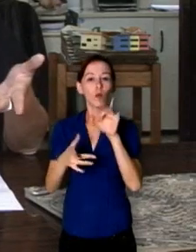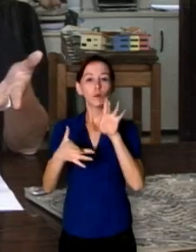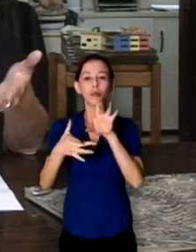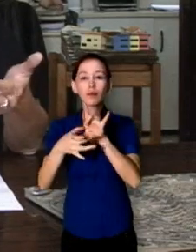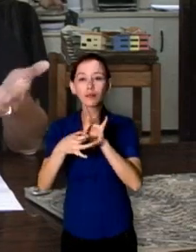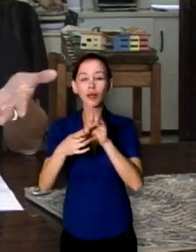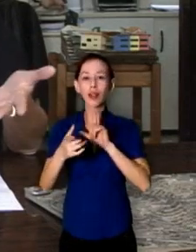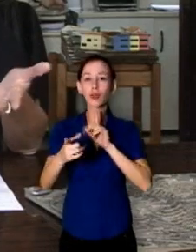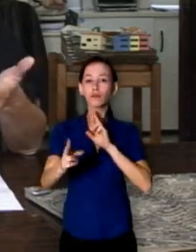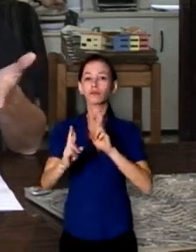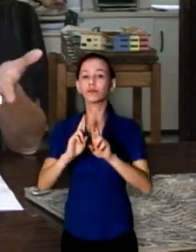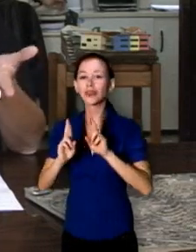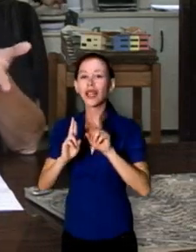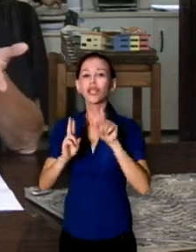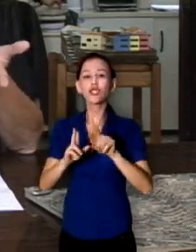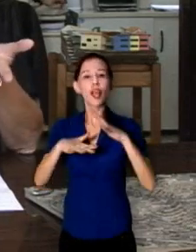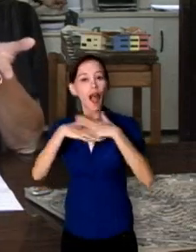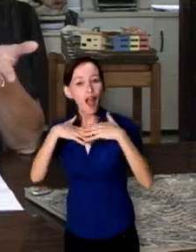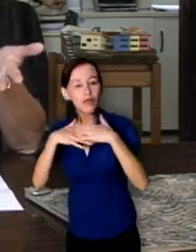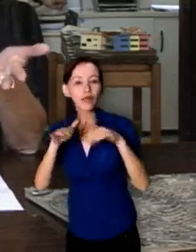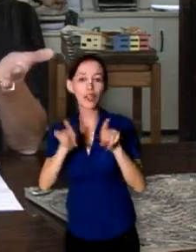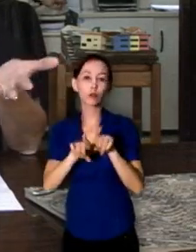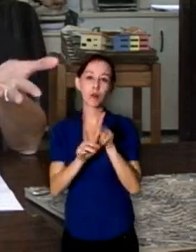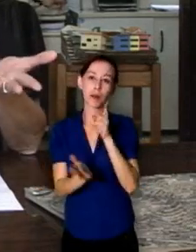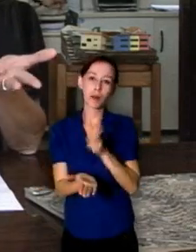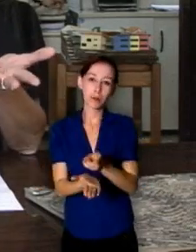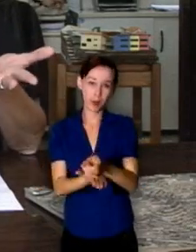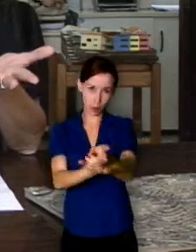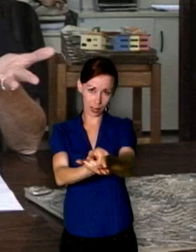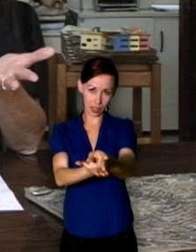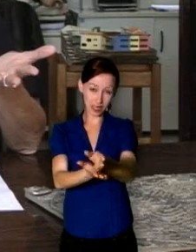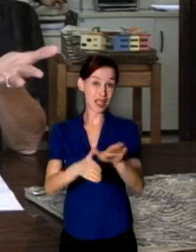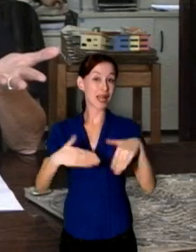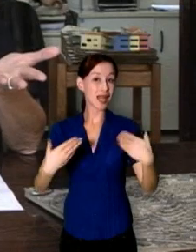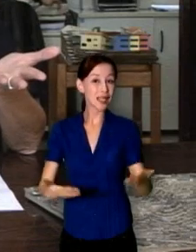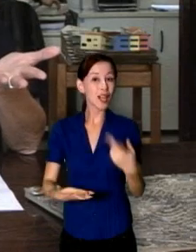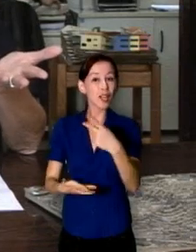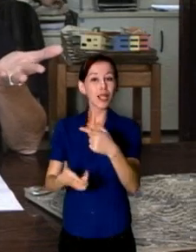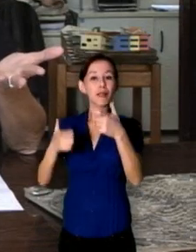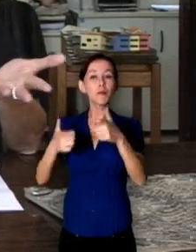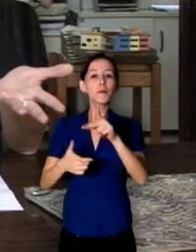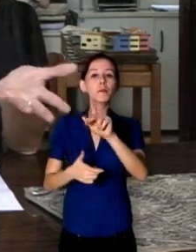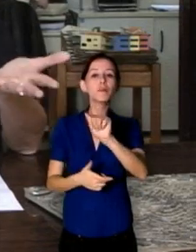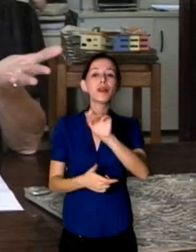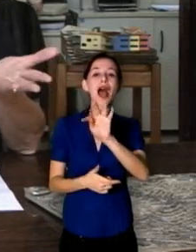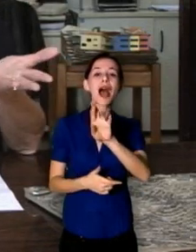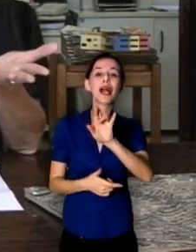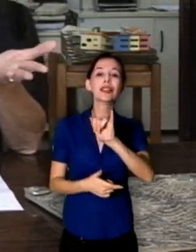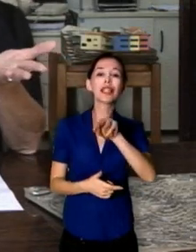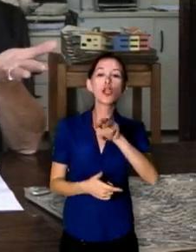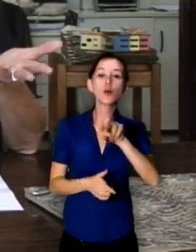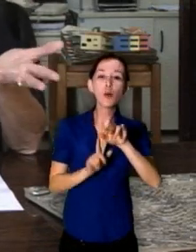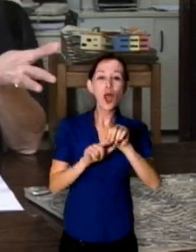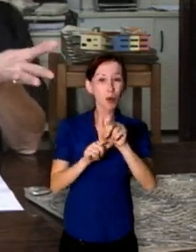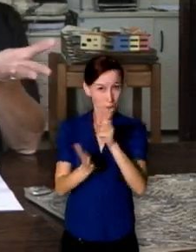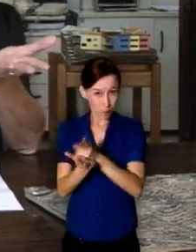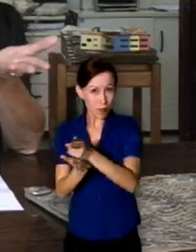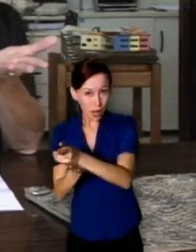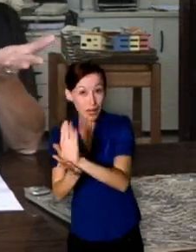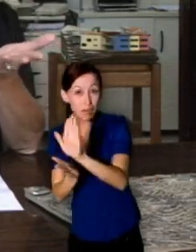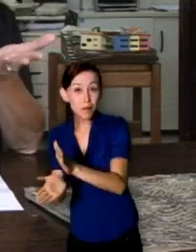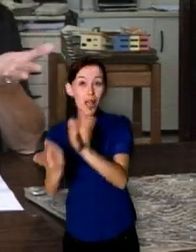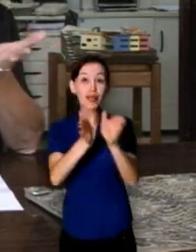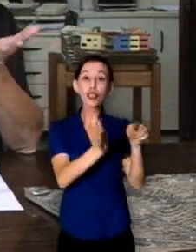afeto e uma relação de permanência. Então, aquele patrimônio permanece, mas também aquilo que for novo, que for